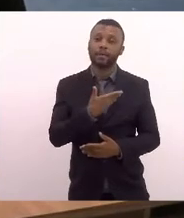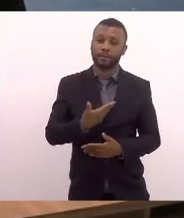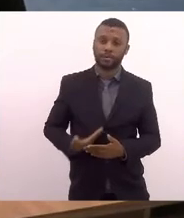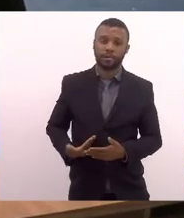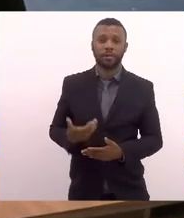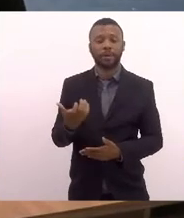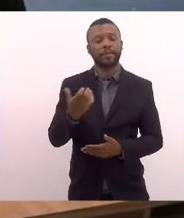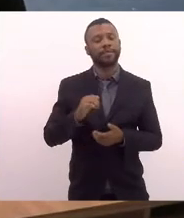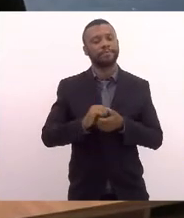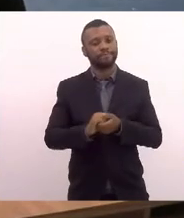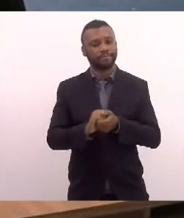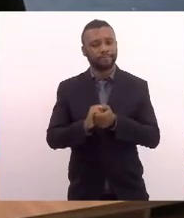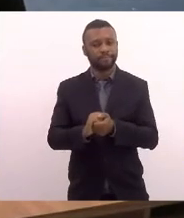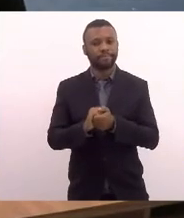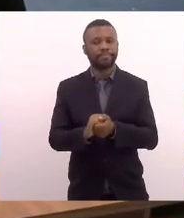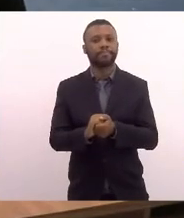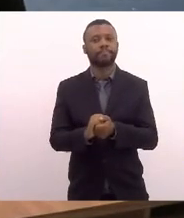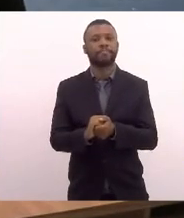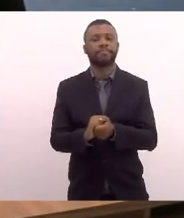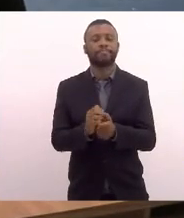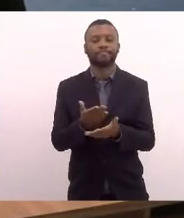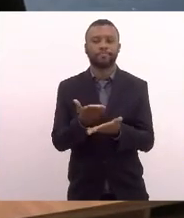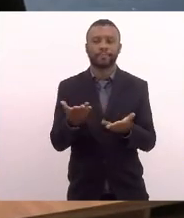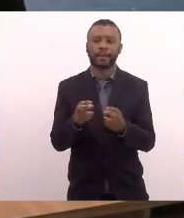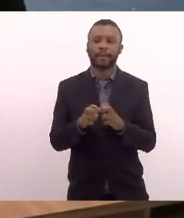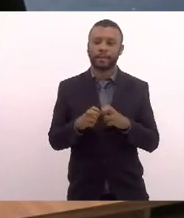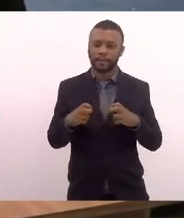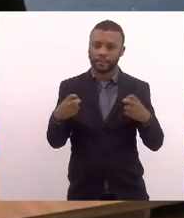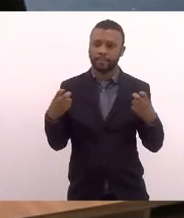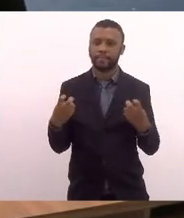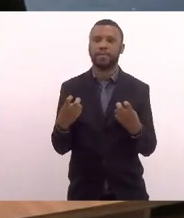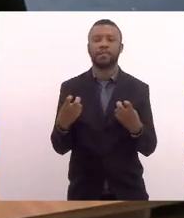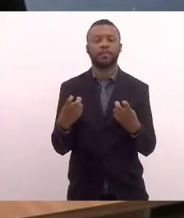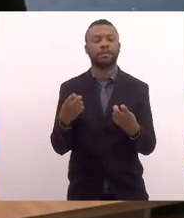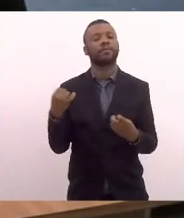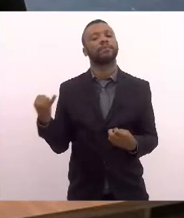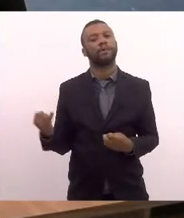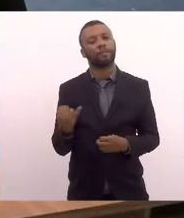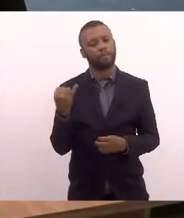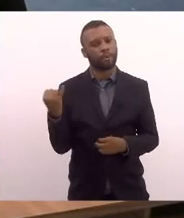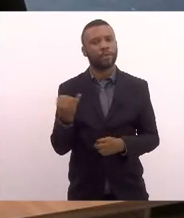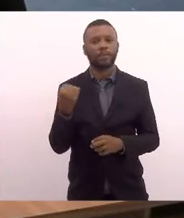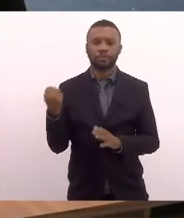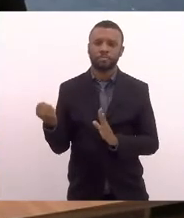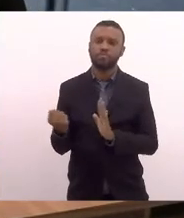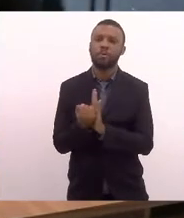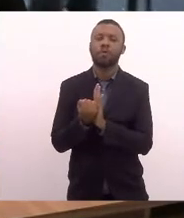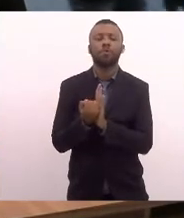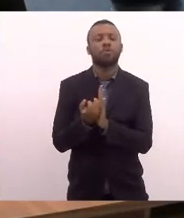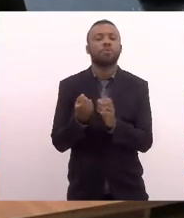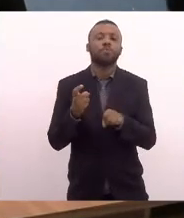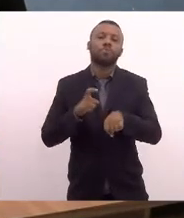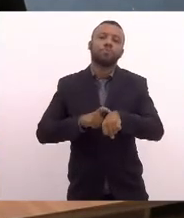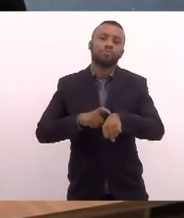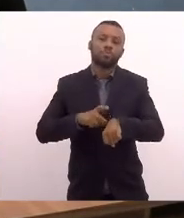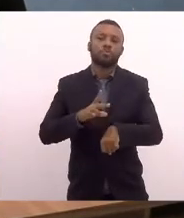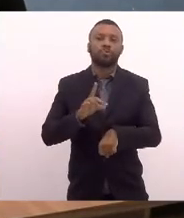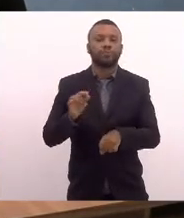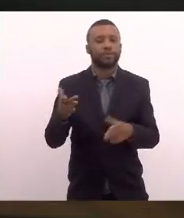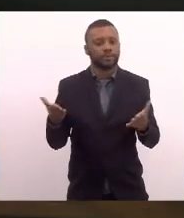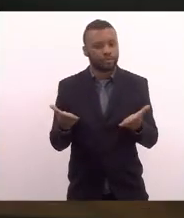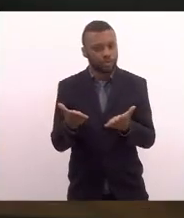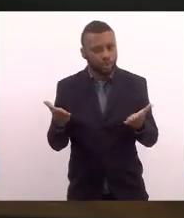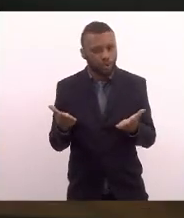Queria cumprimentar a essa mesa tão importante no dia de hoje. Professora